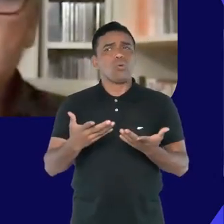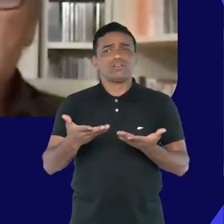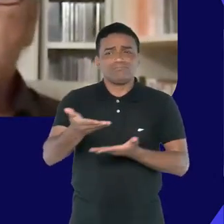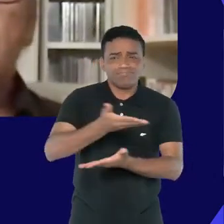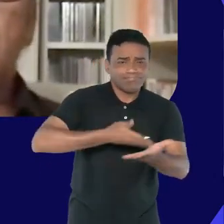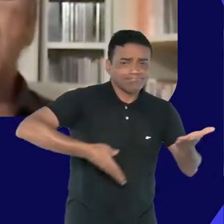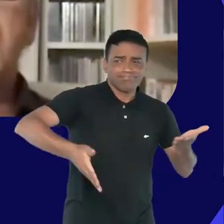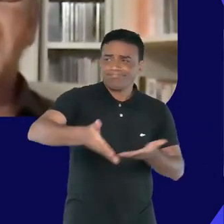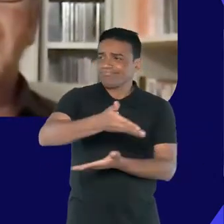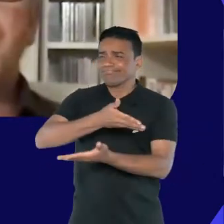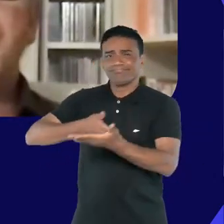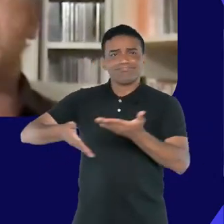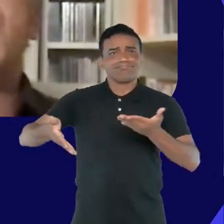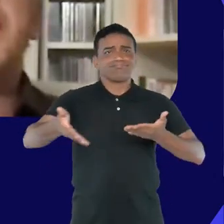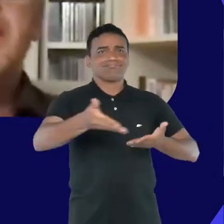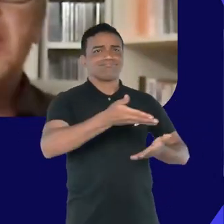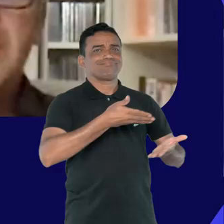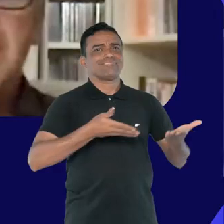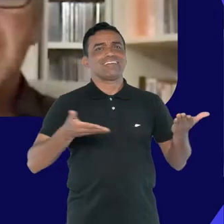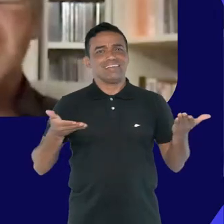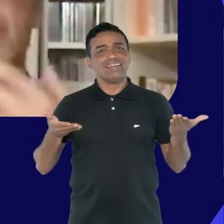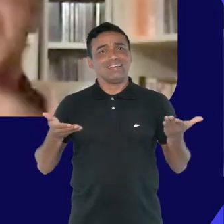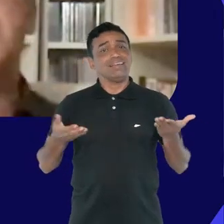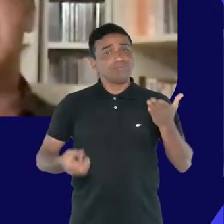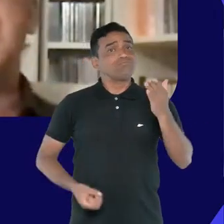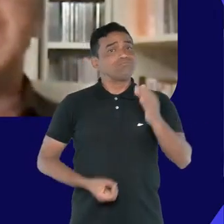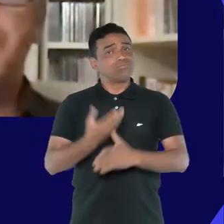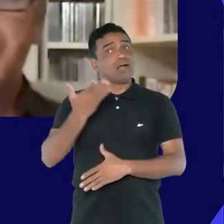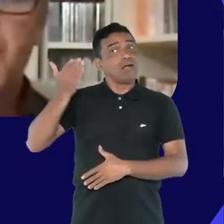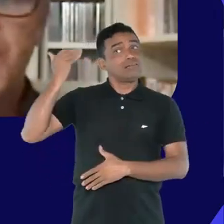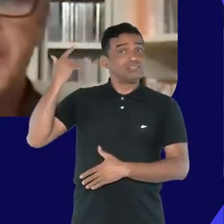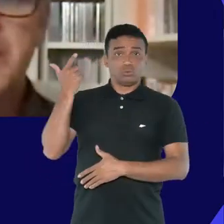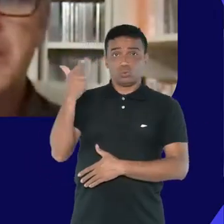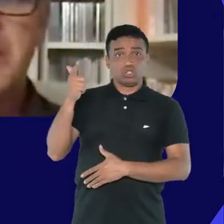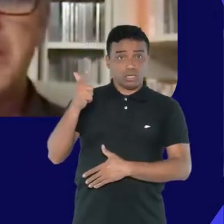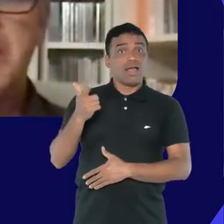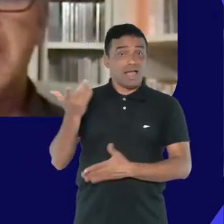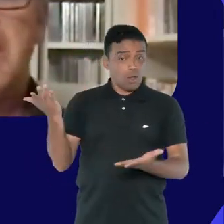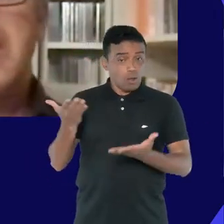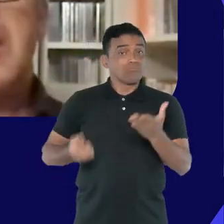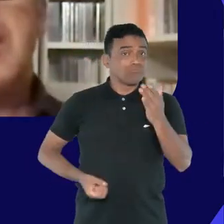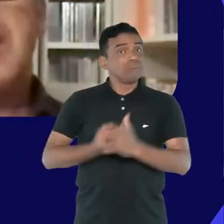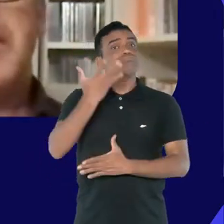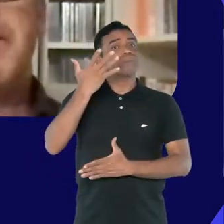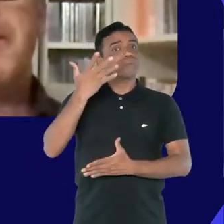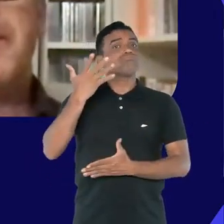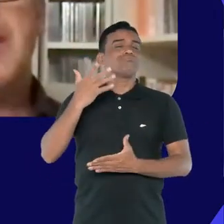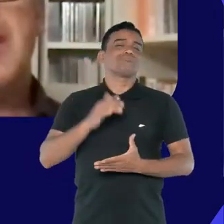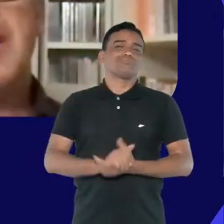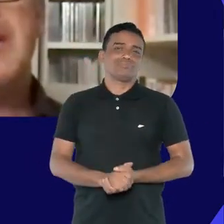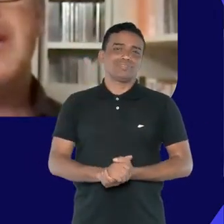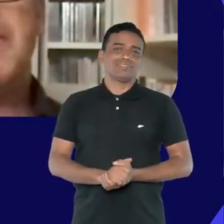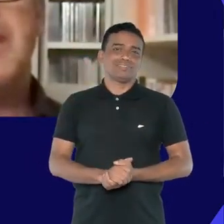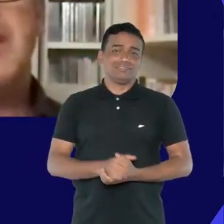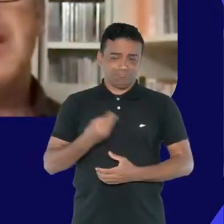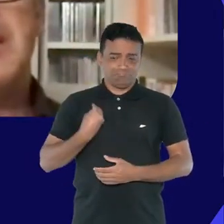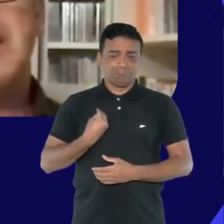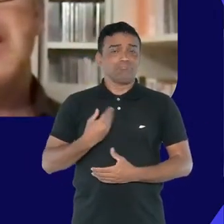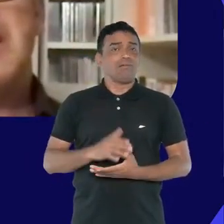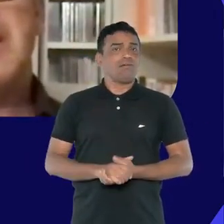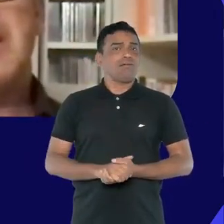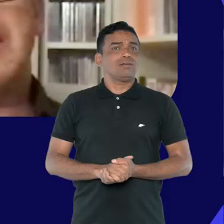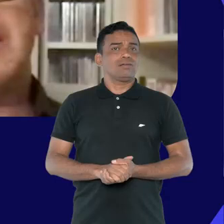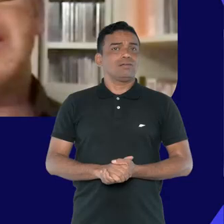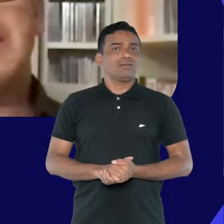partilha com os outros e que passou a existir, que não existia e que passou a existir. E nessa